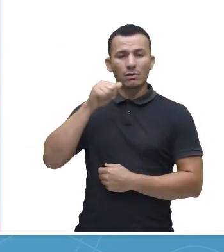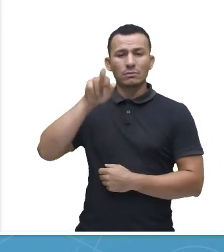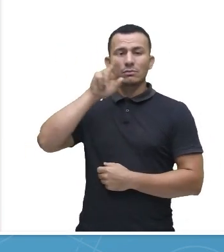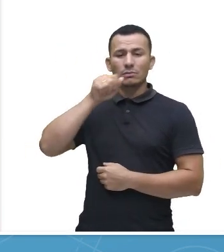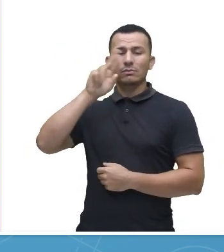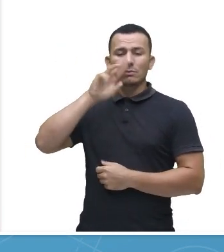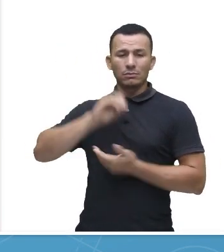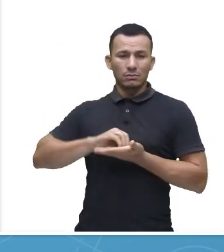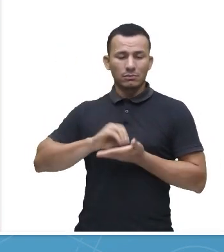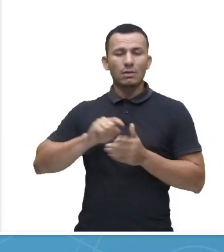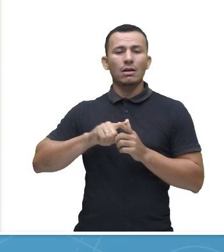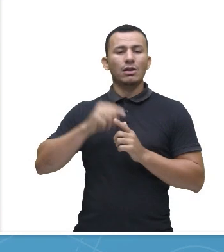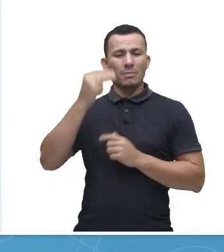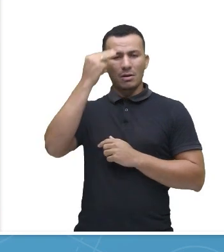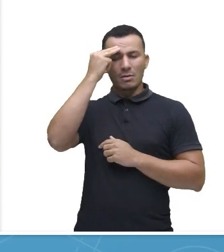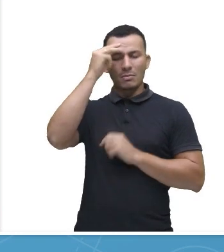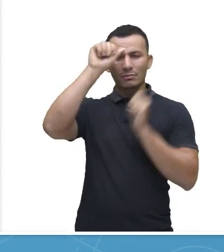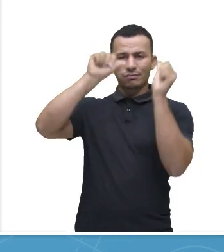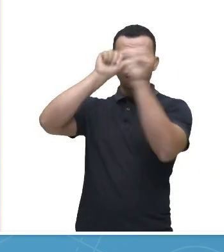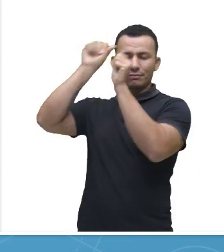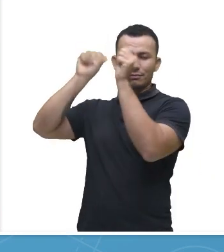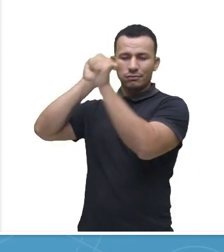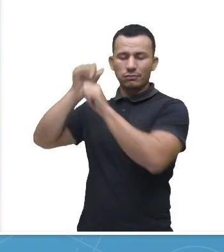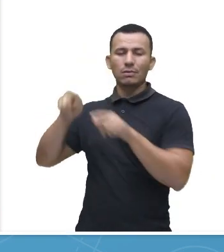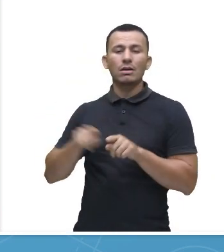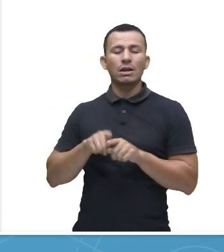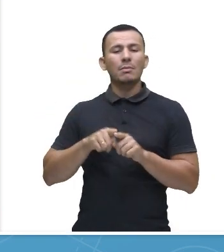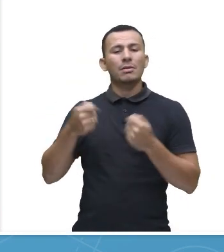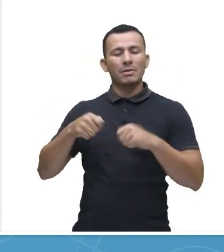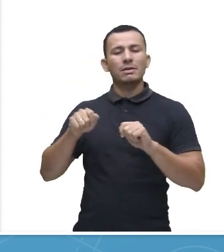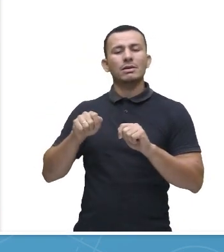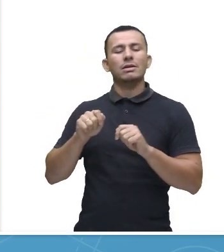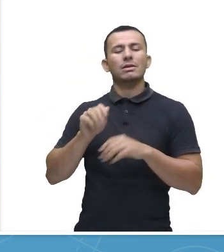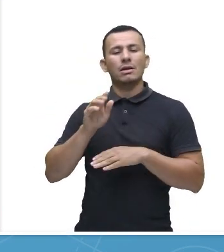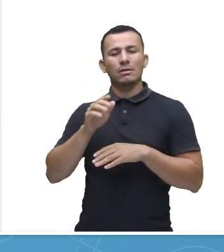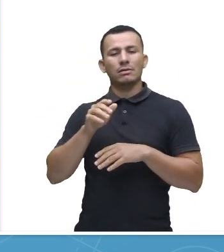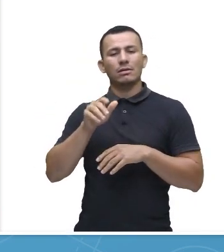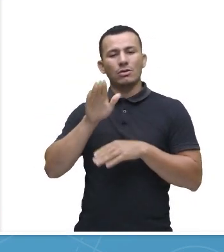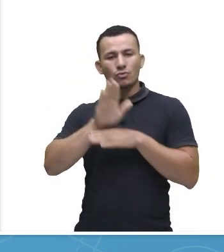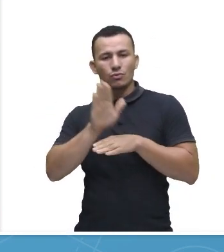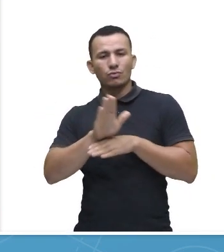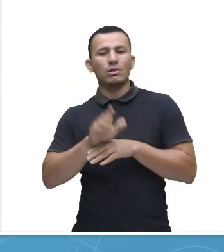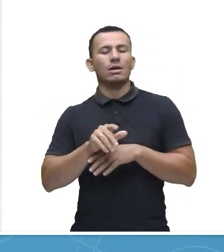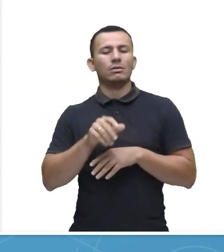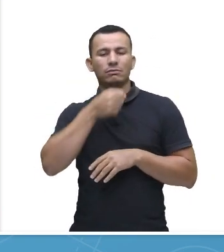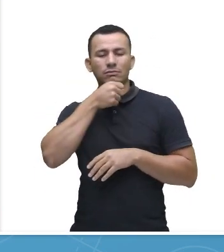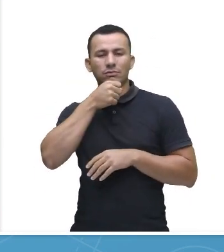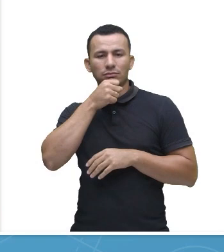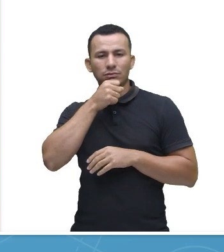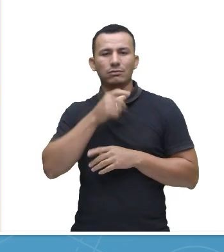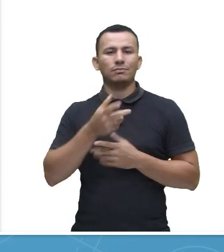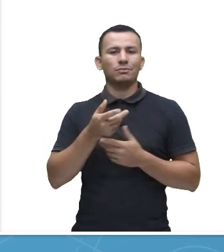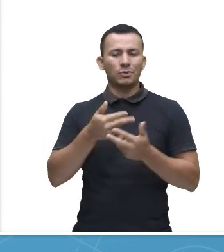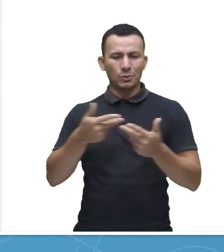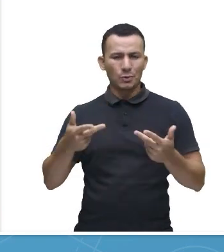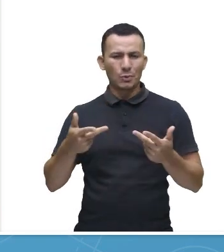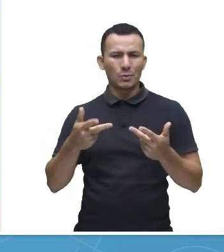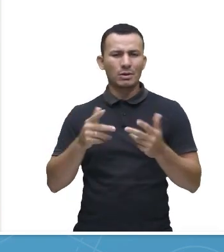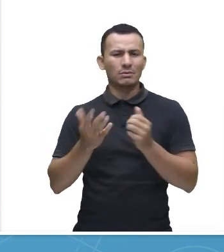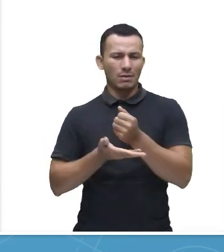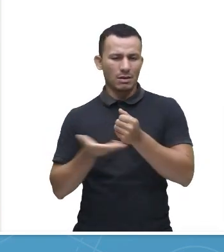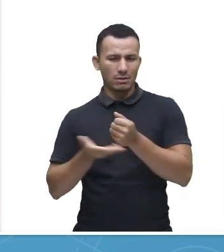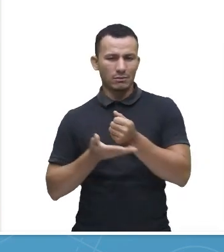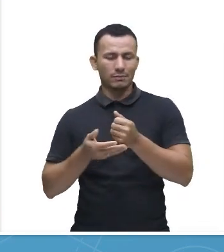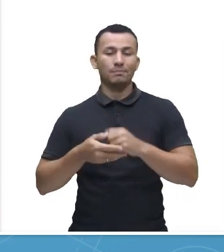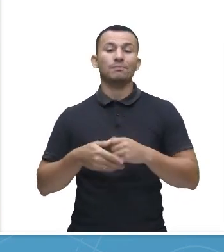memória, necessidade cotidiana de ajuda para desempenhar as atividades básicas. Então, essa é a resposta para a